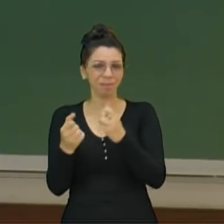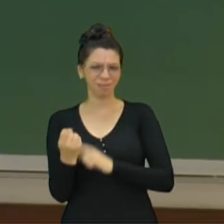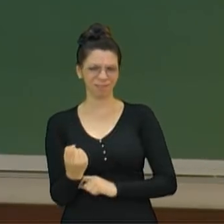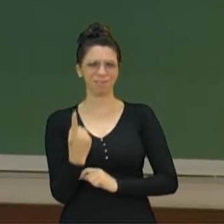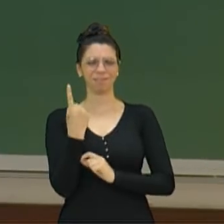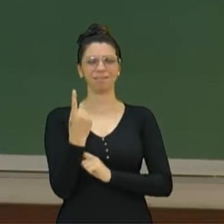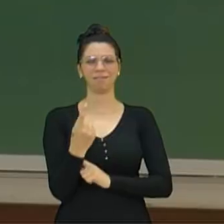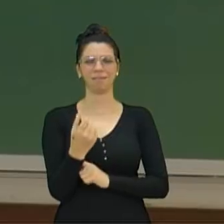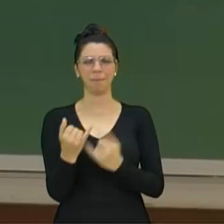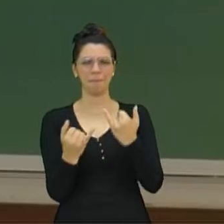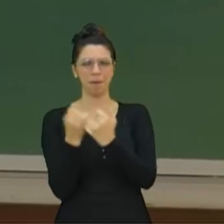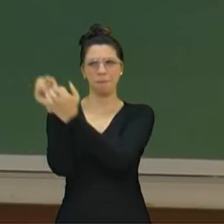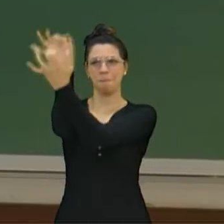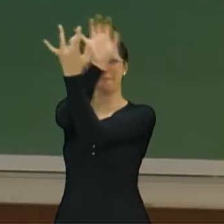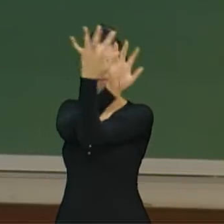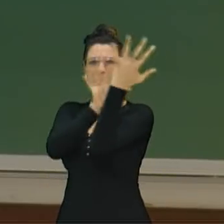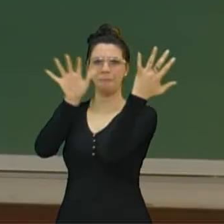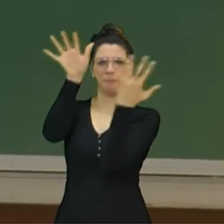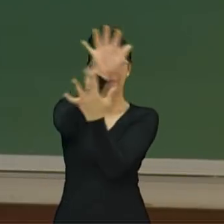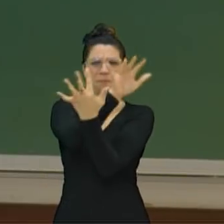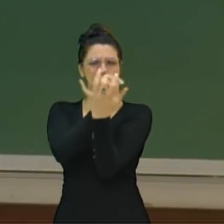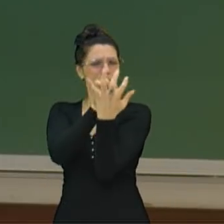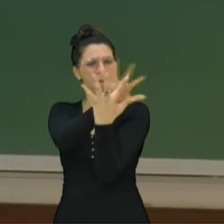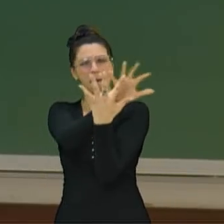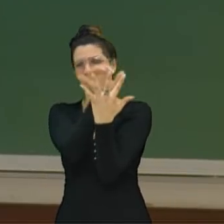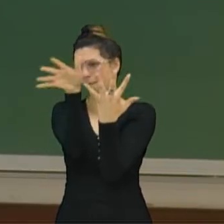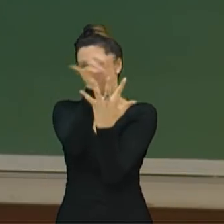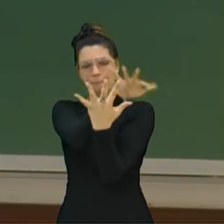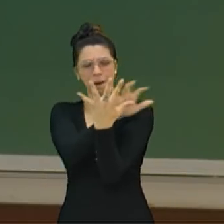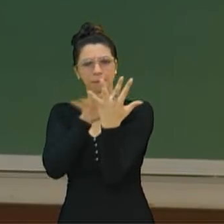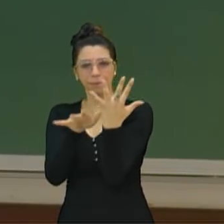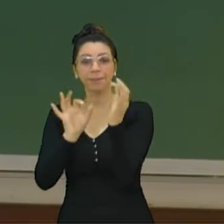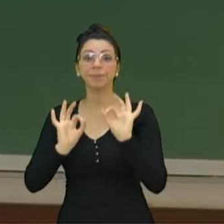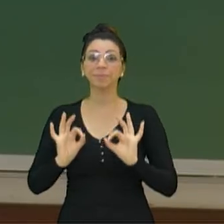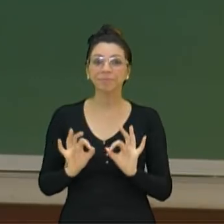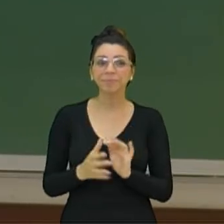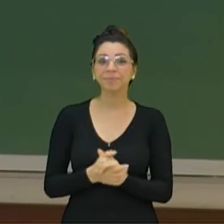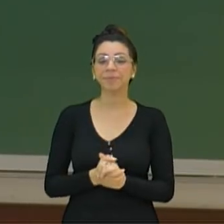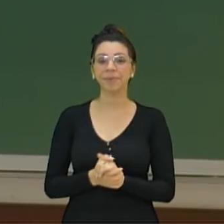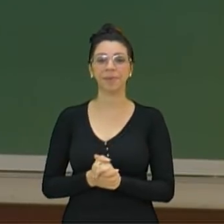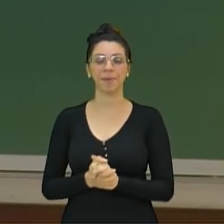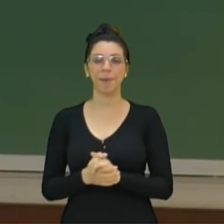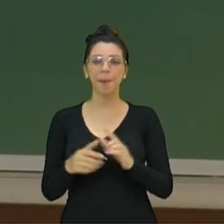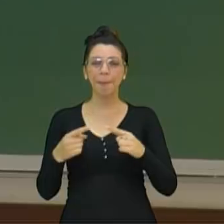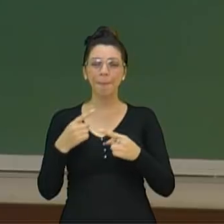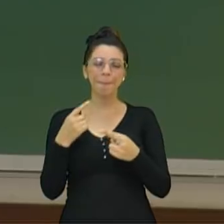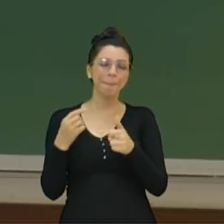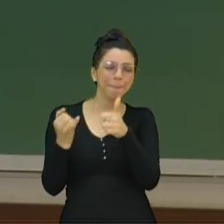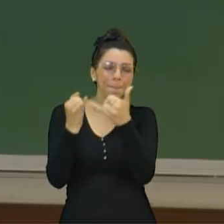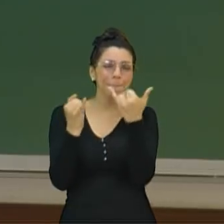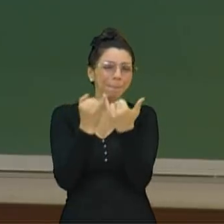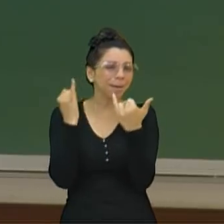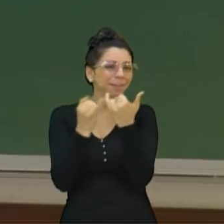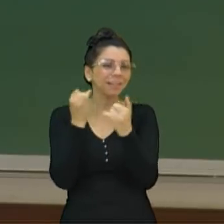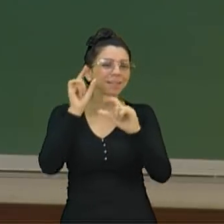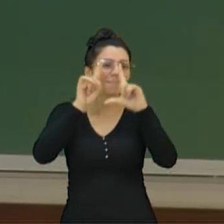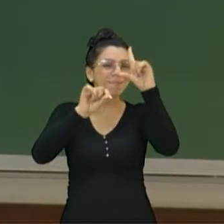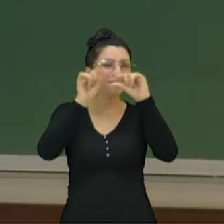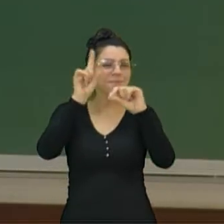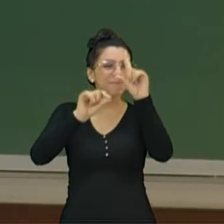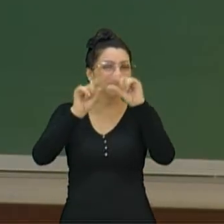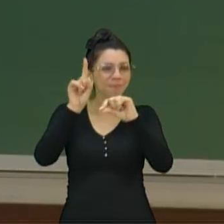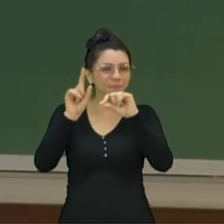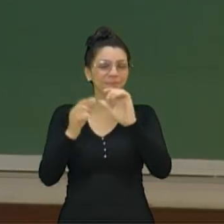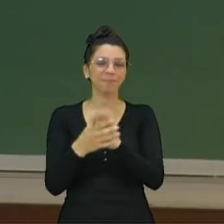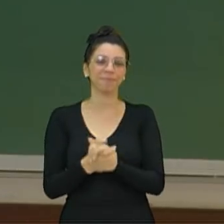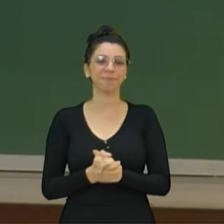de pontas. Então a gente diz que tem esse formato meio estrelado. Lembra uma estrela?